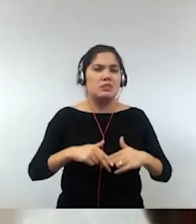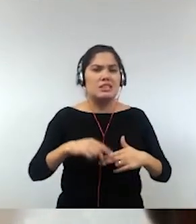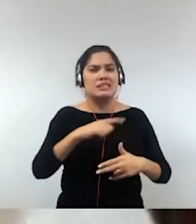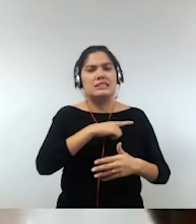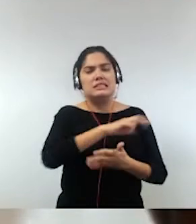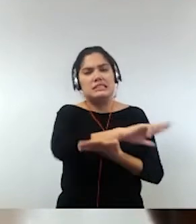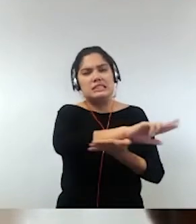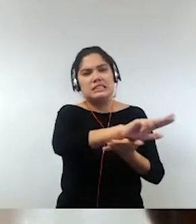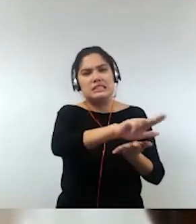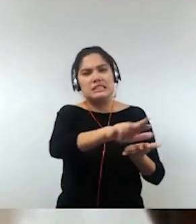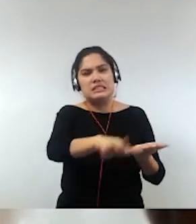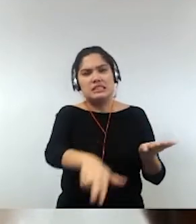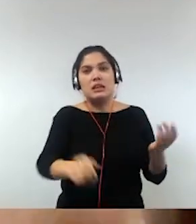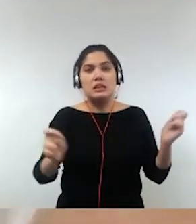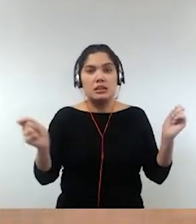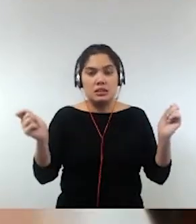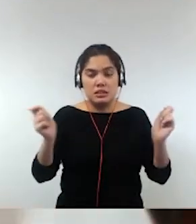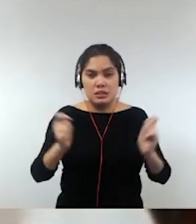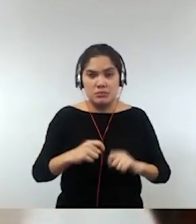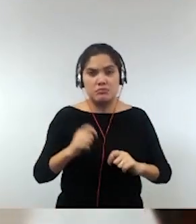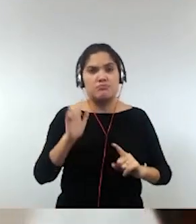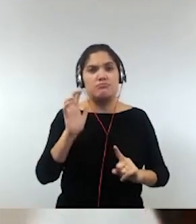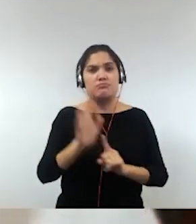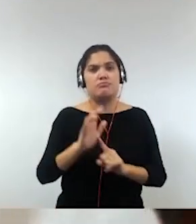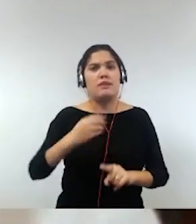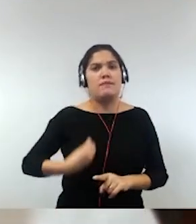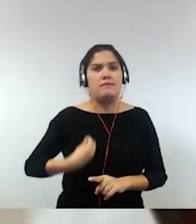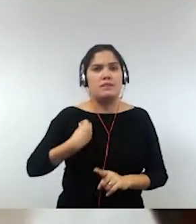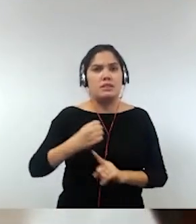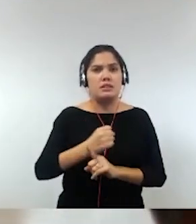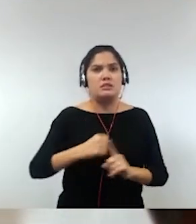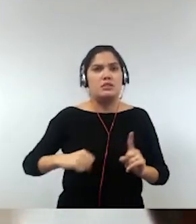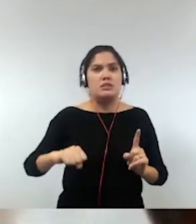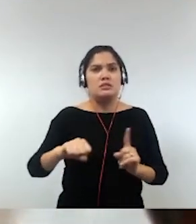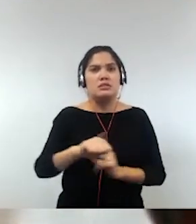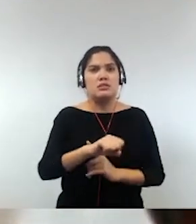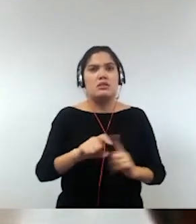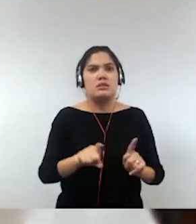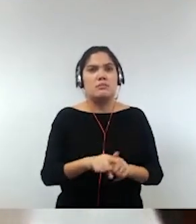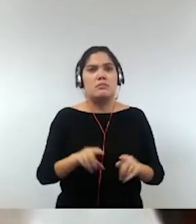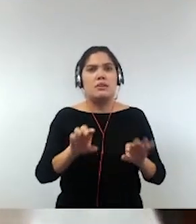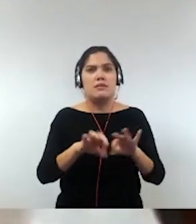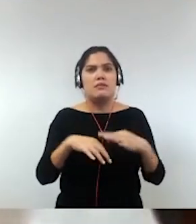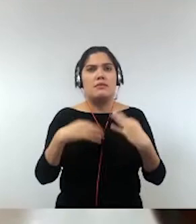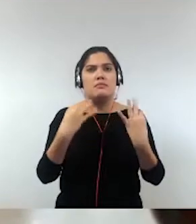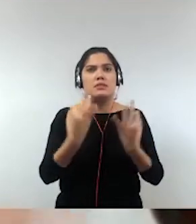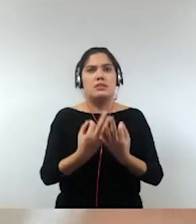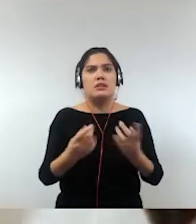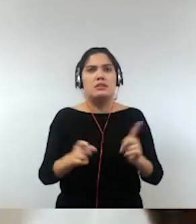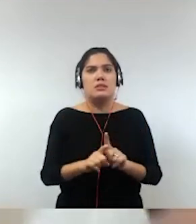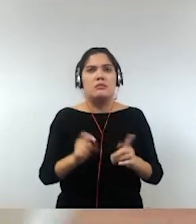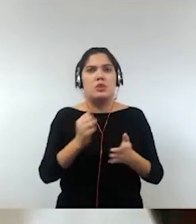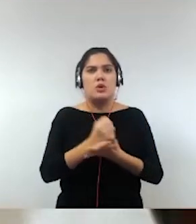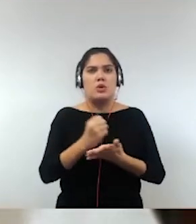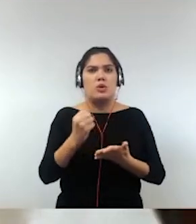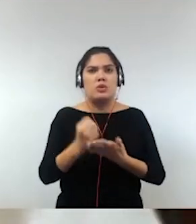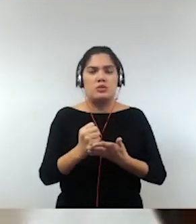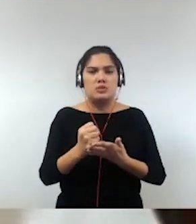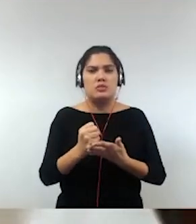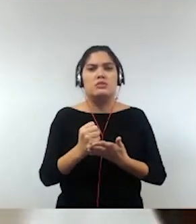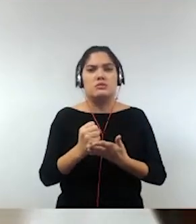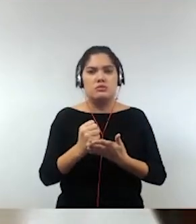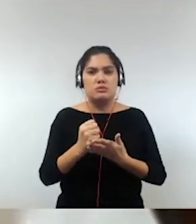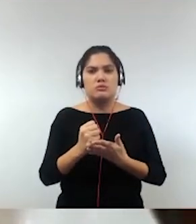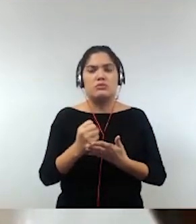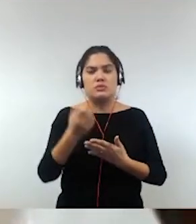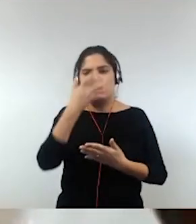N fatores que impactaram, como eu já disse, a vida social, a vida familiar, os contratos de todas as